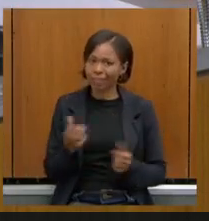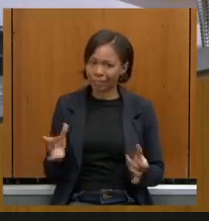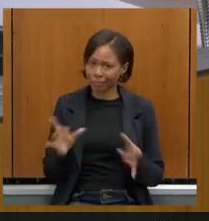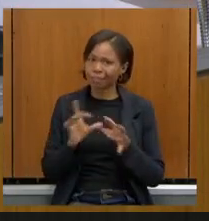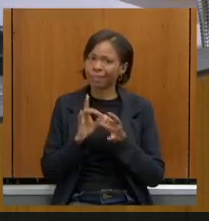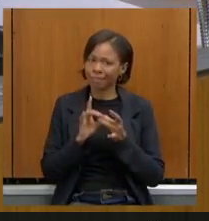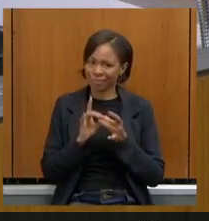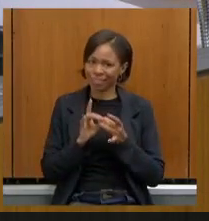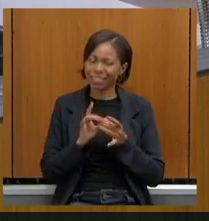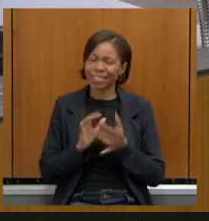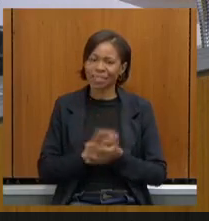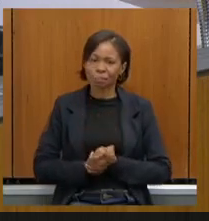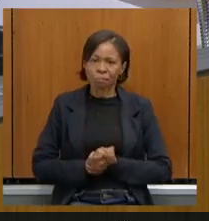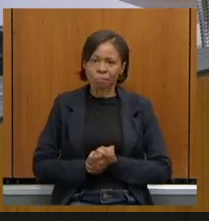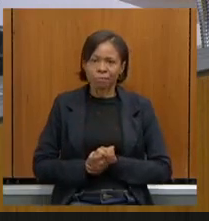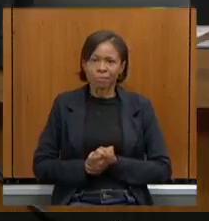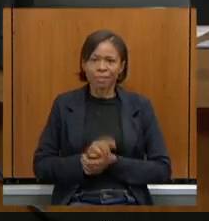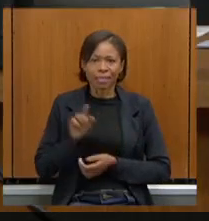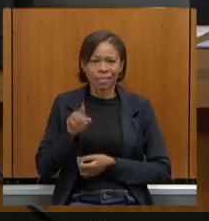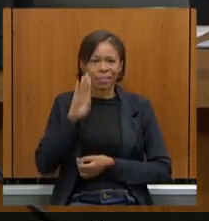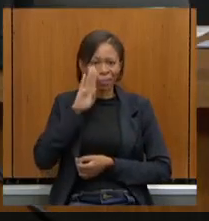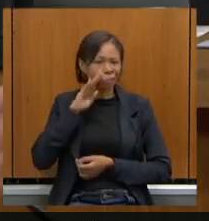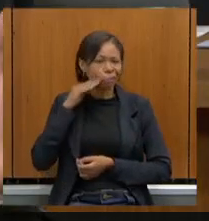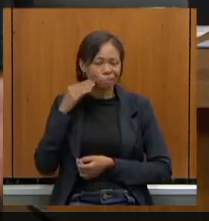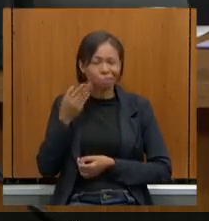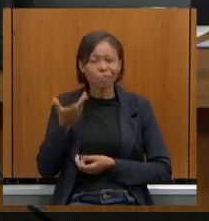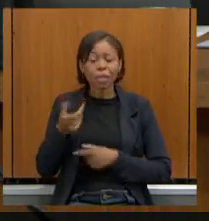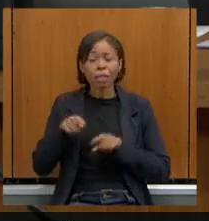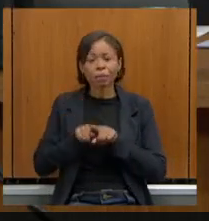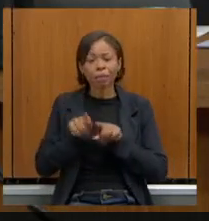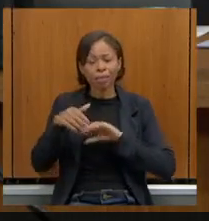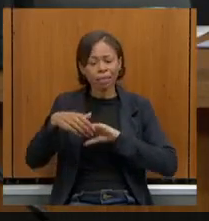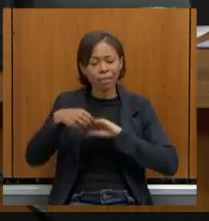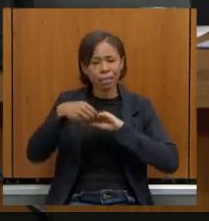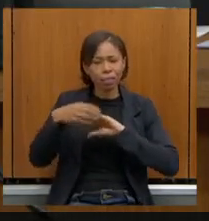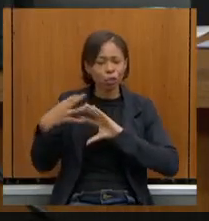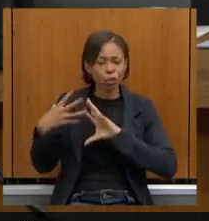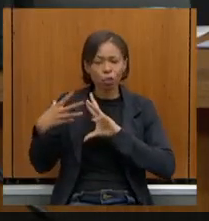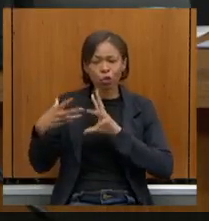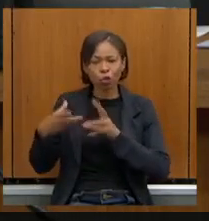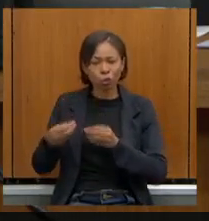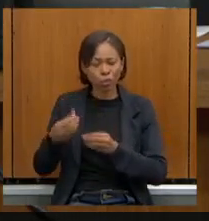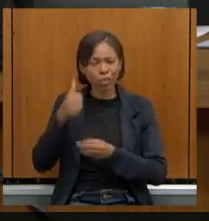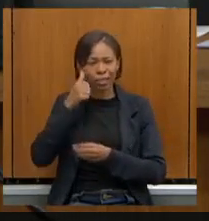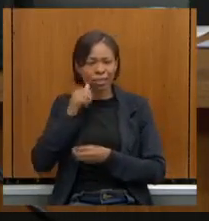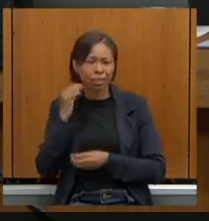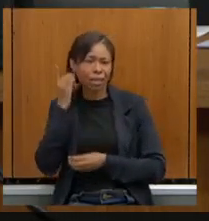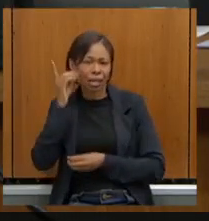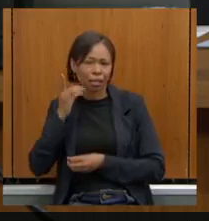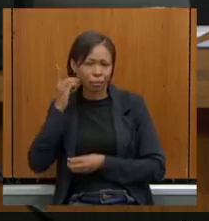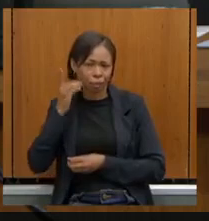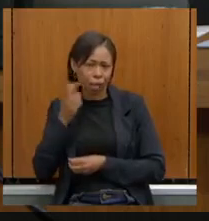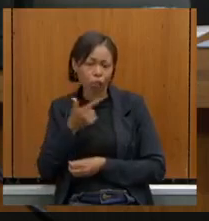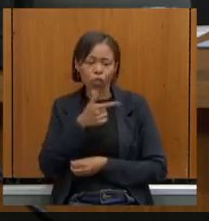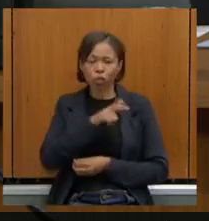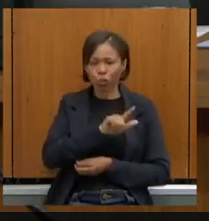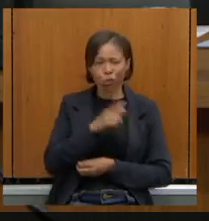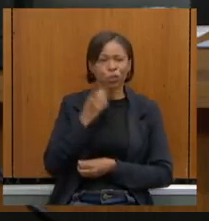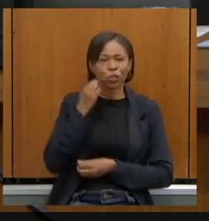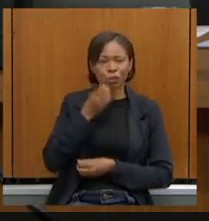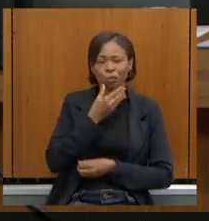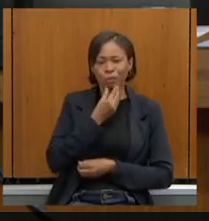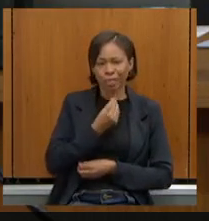correto. E na figura dela cumprimento todas as deputadas e na figura do nosso deputado cumprimento todos os outros, em especial o